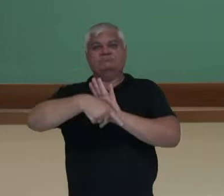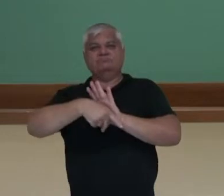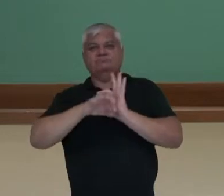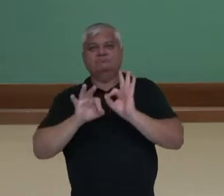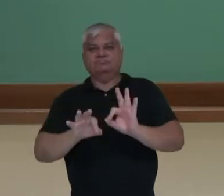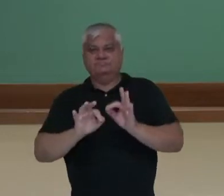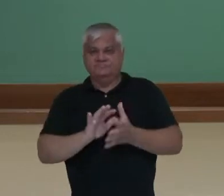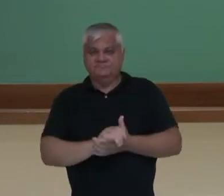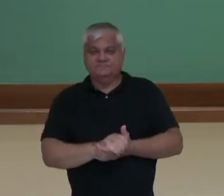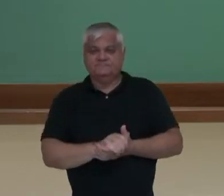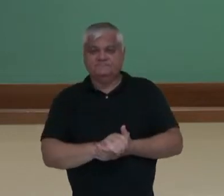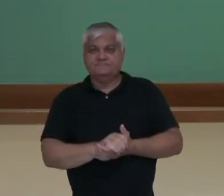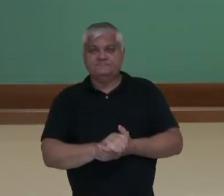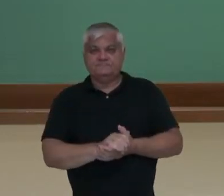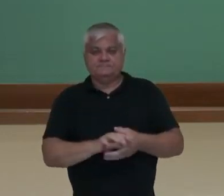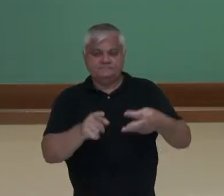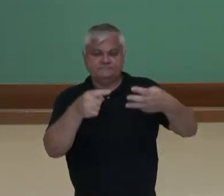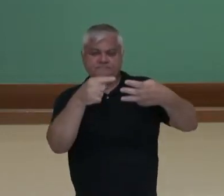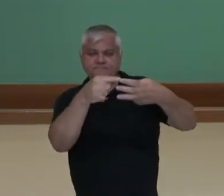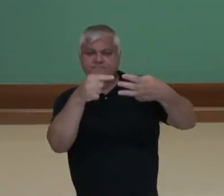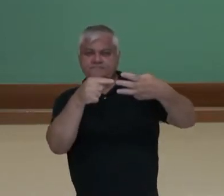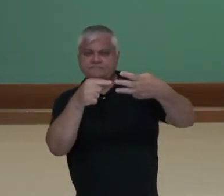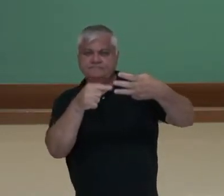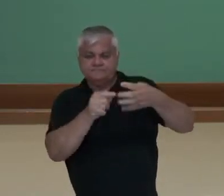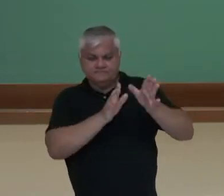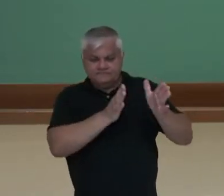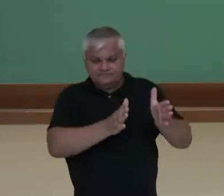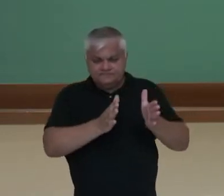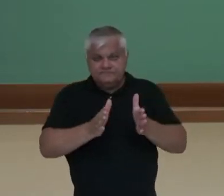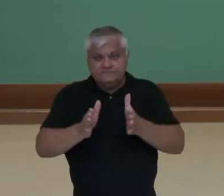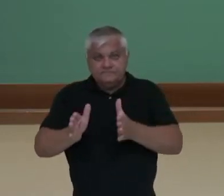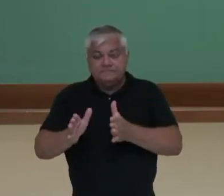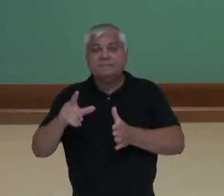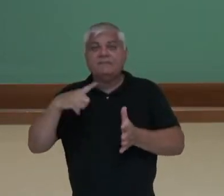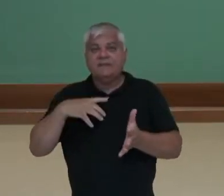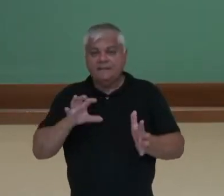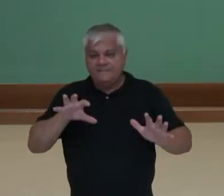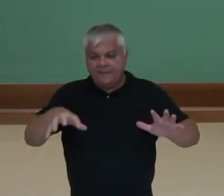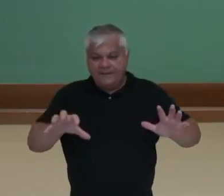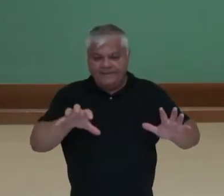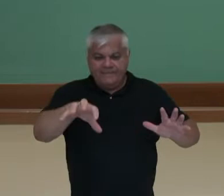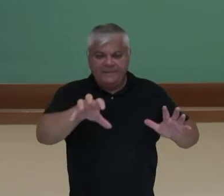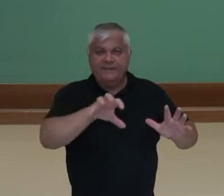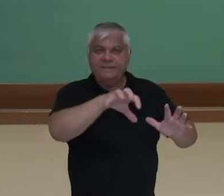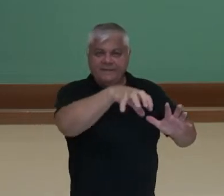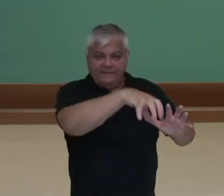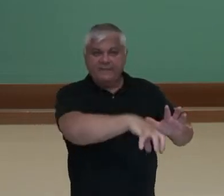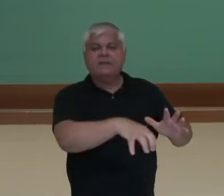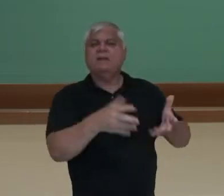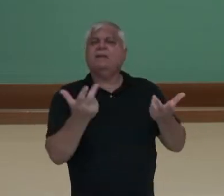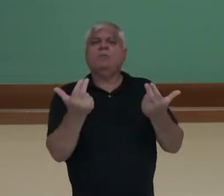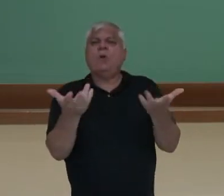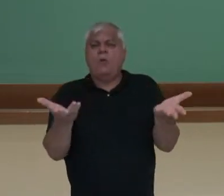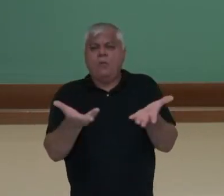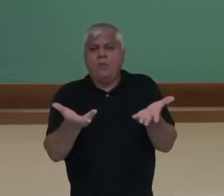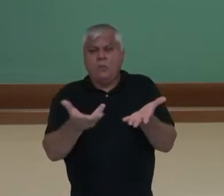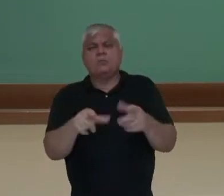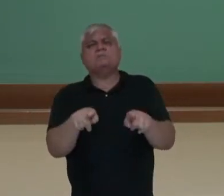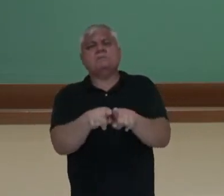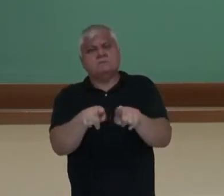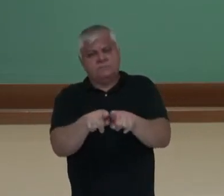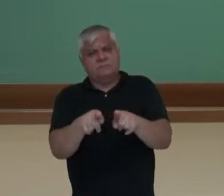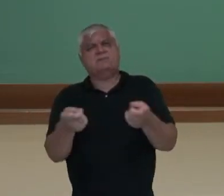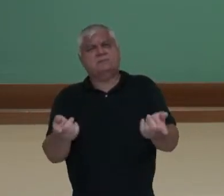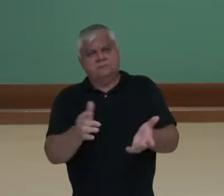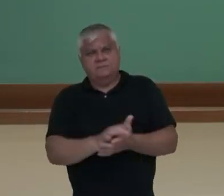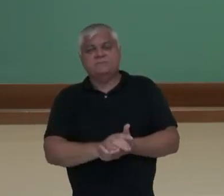dito. Dentro dessa história de Roma, nós vamos ter as instituições, assim como nós temos as instituições no nosso